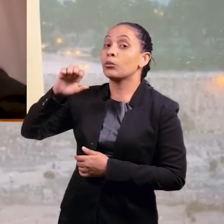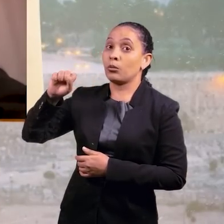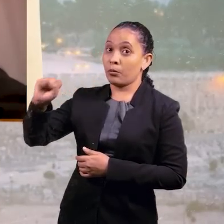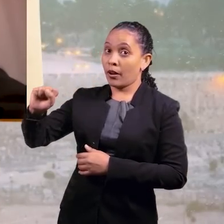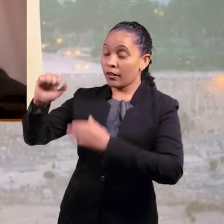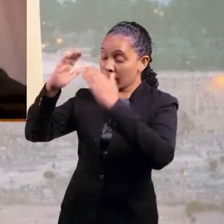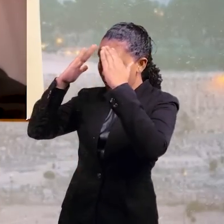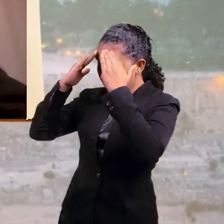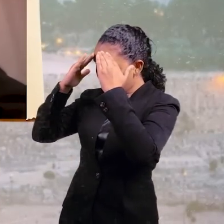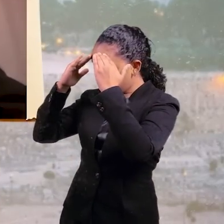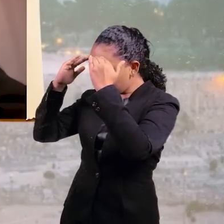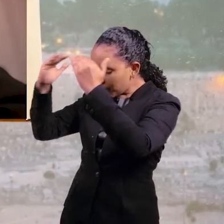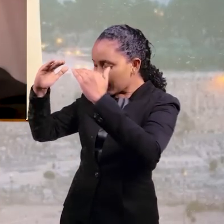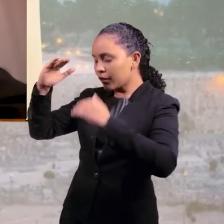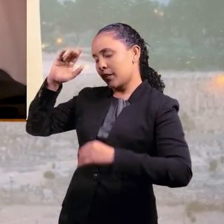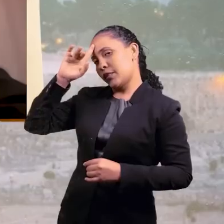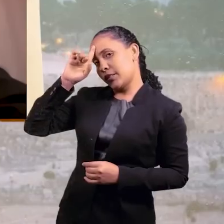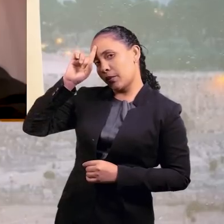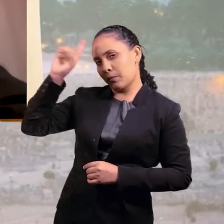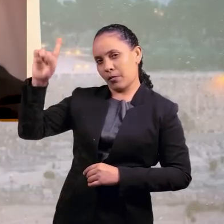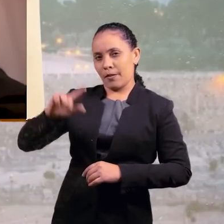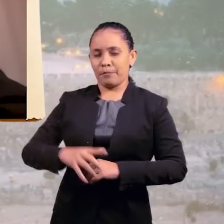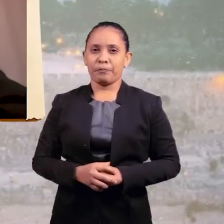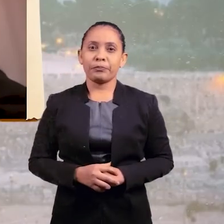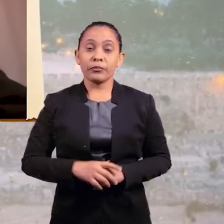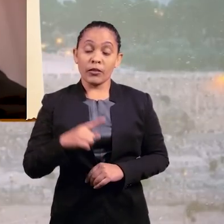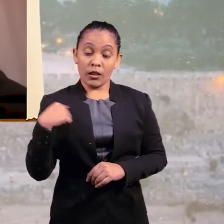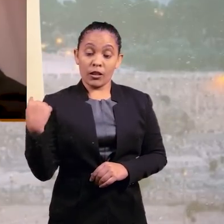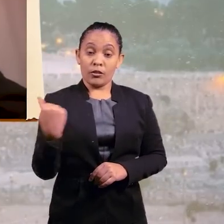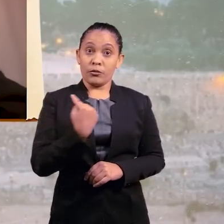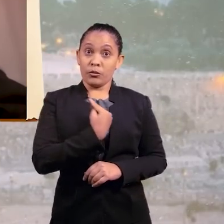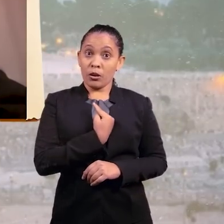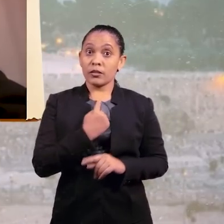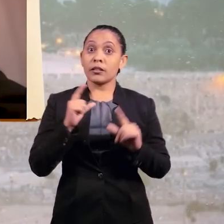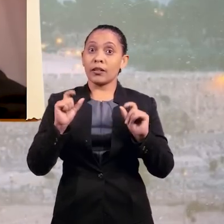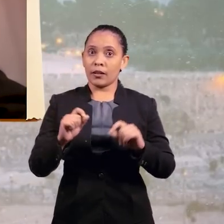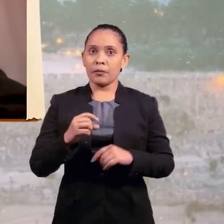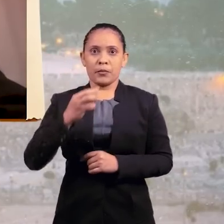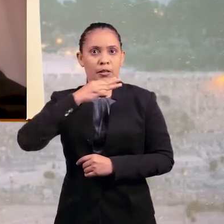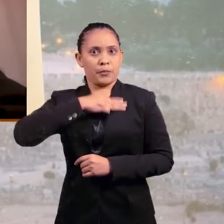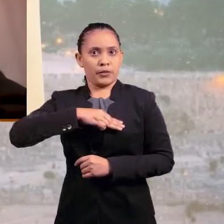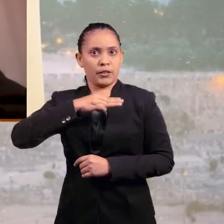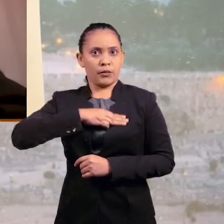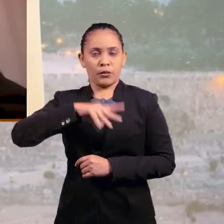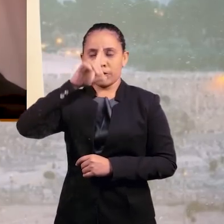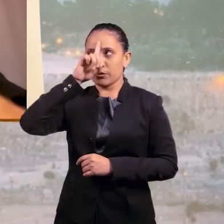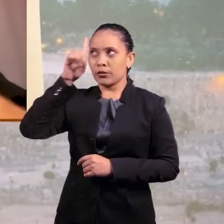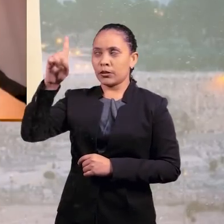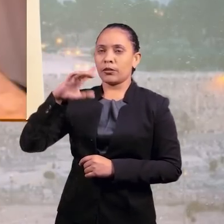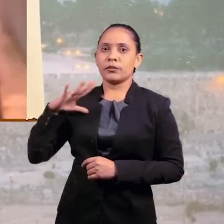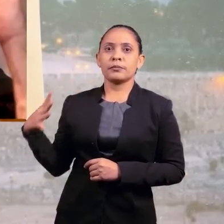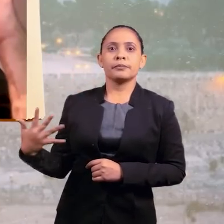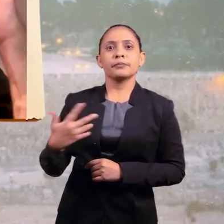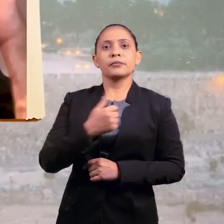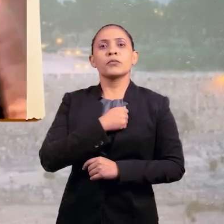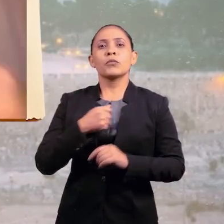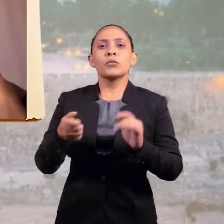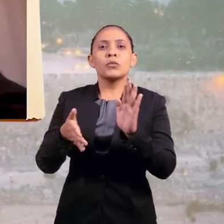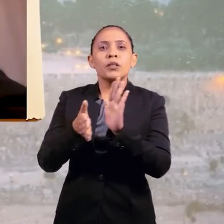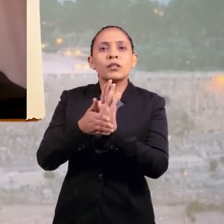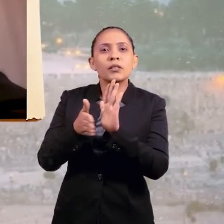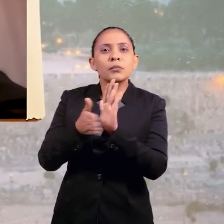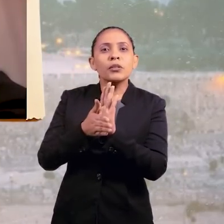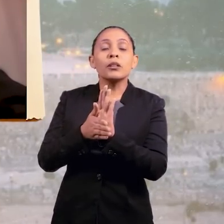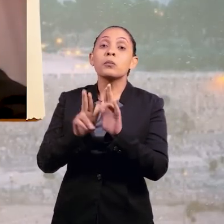Ele atendeu ao projeto de salvação. E nós, pela misericórdia do Senhor, fomos alcançados nesse